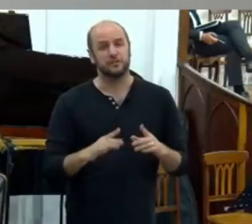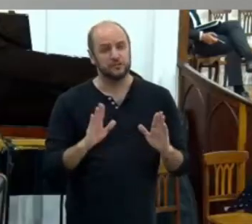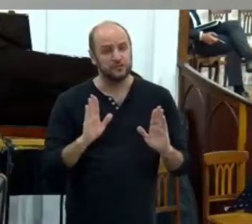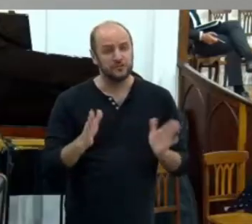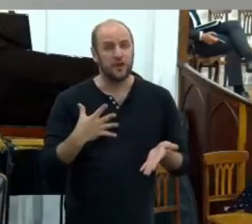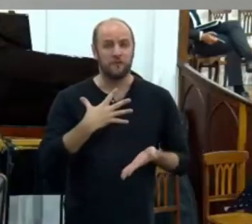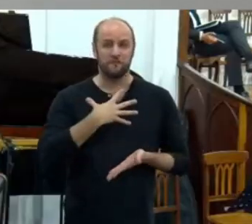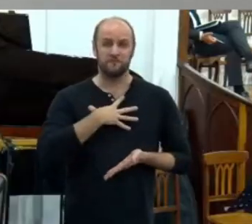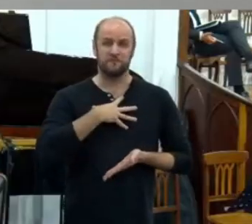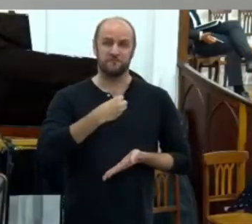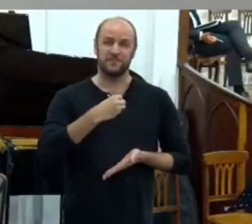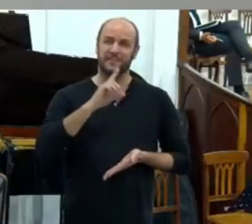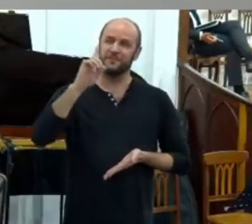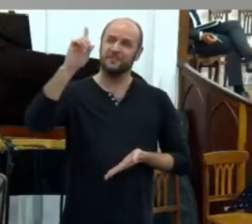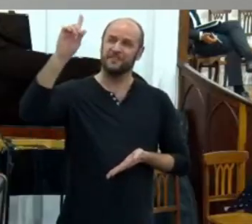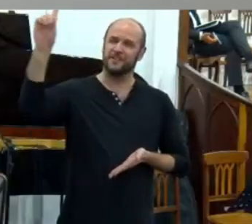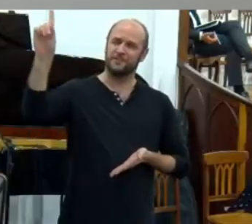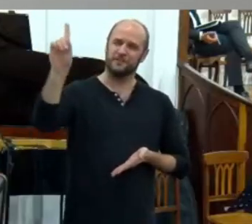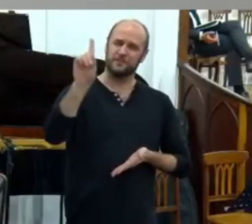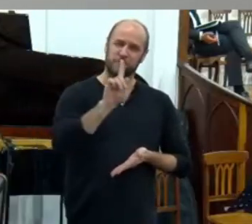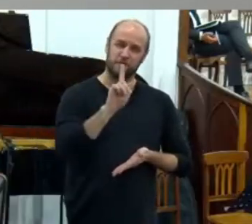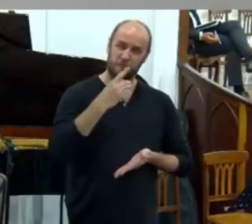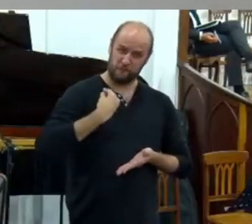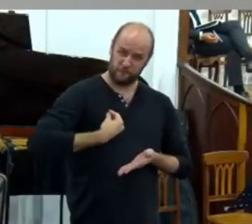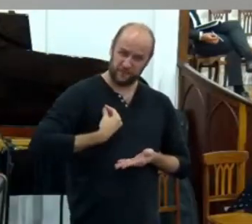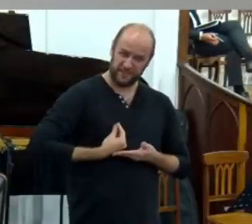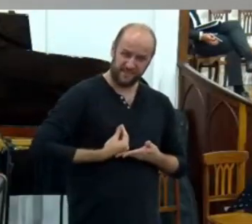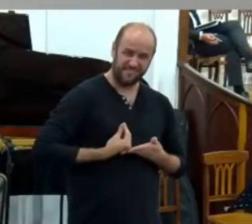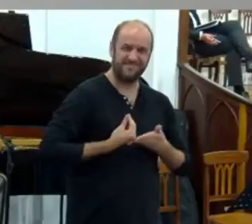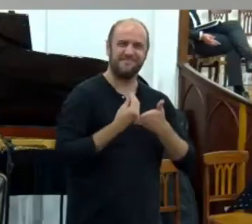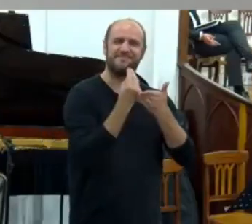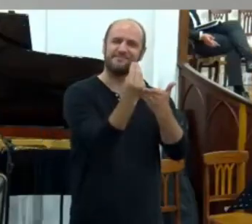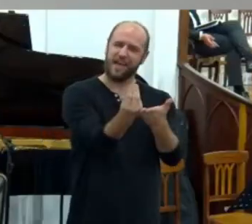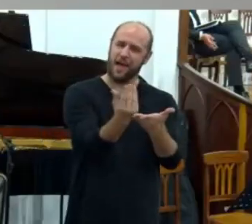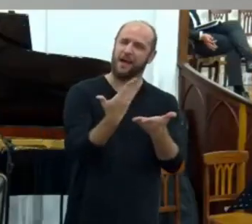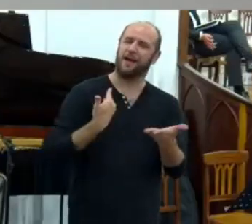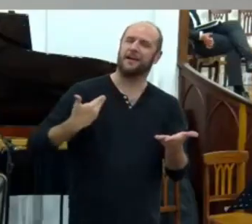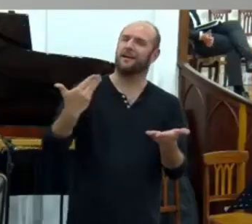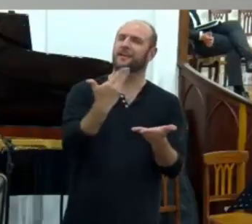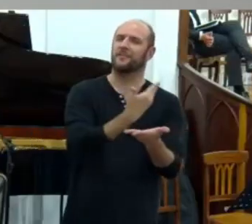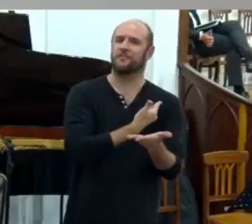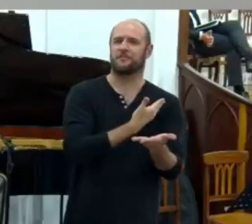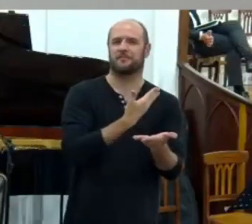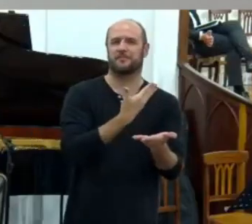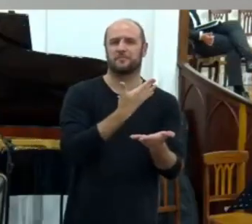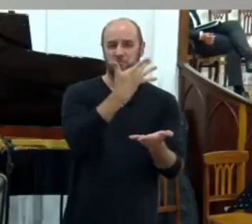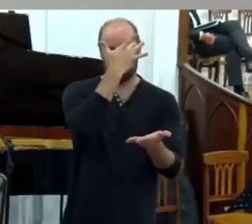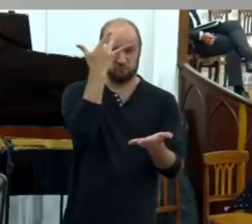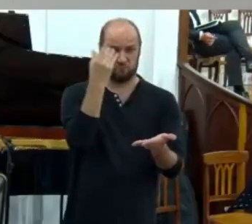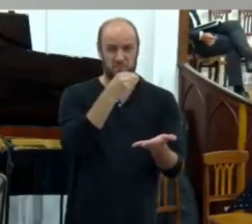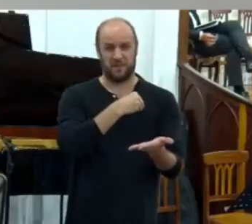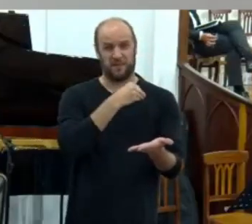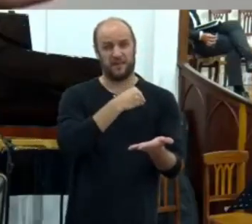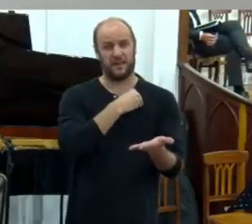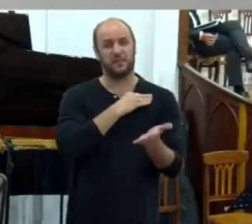Cordeiro de Deus doou a sua própria vida para que pecadores fossem